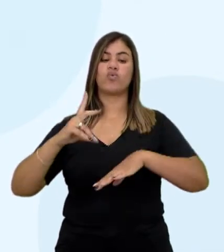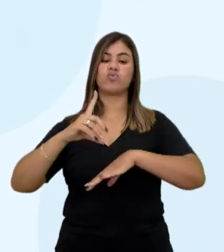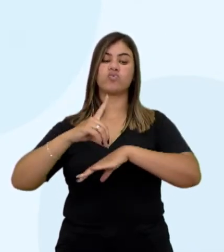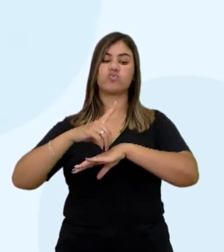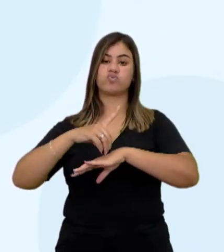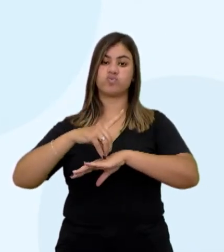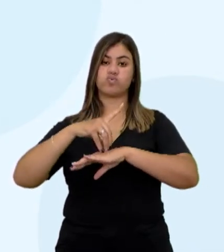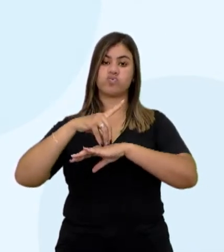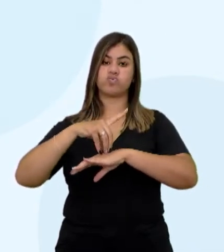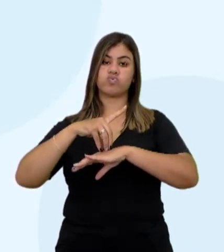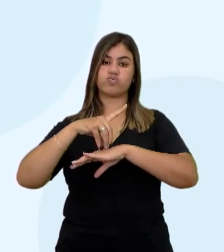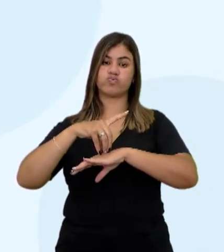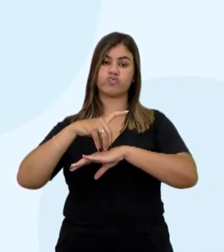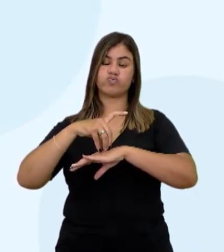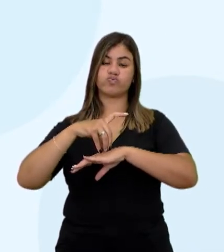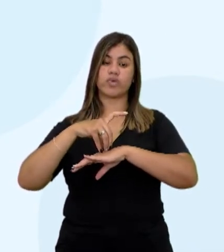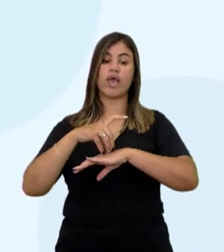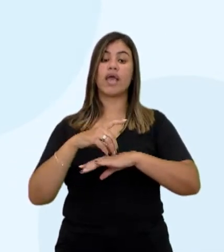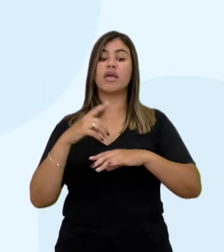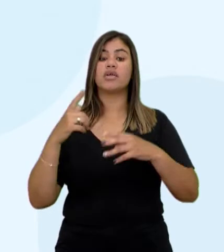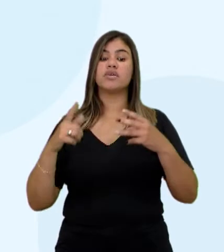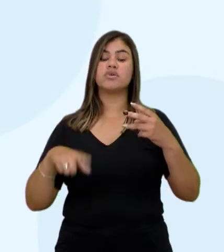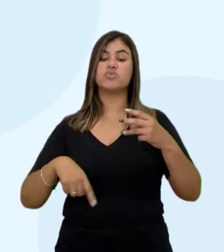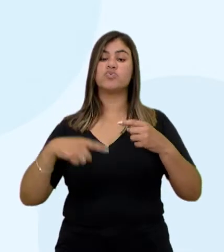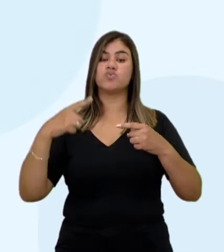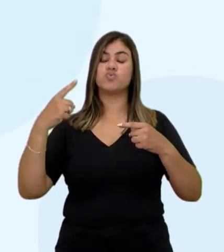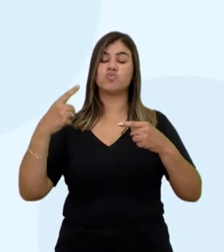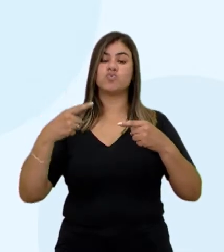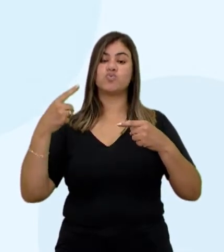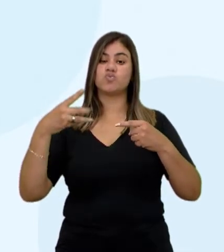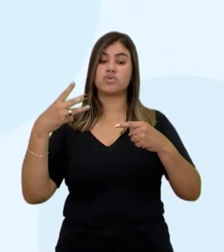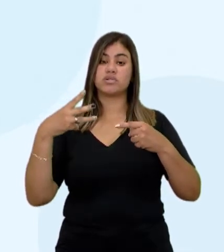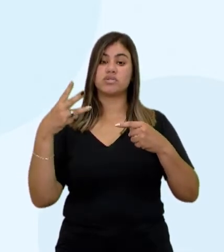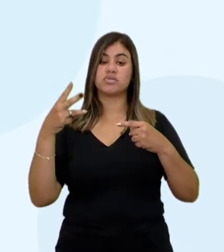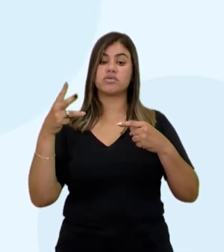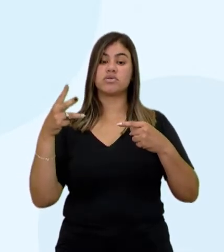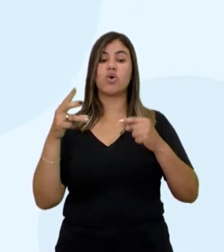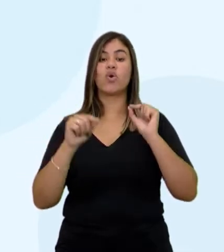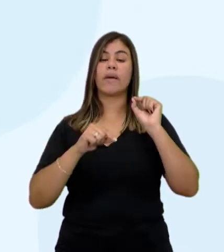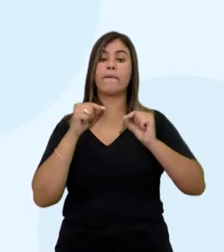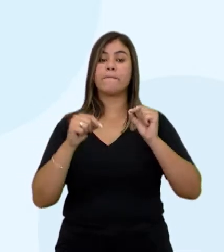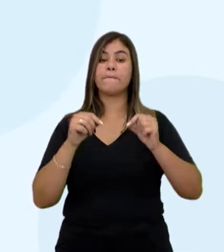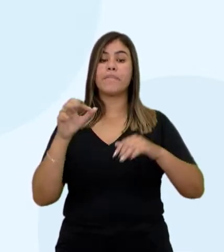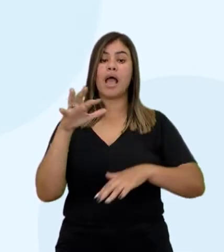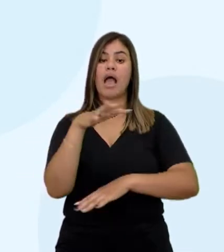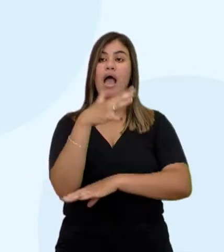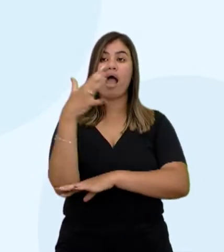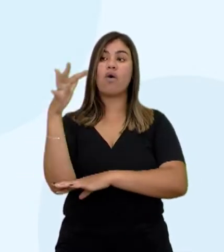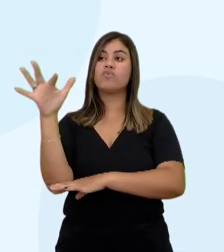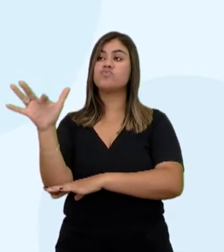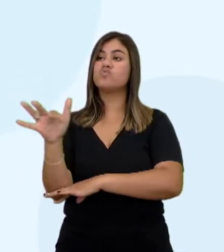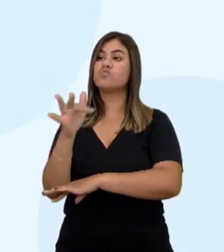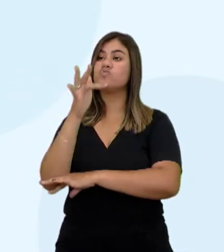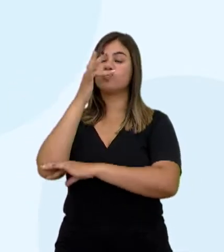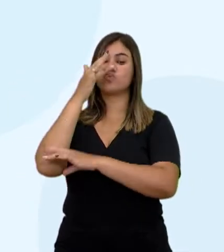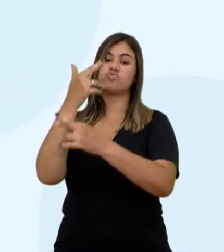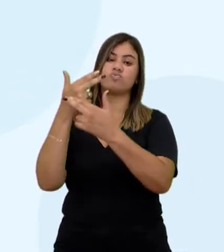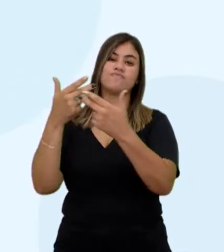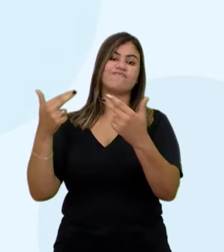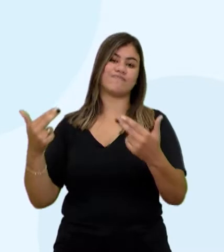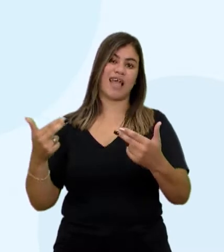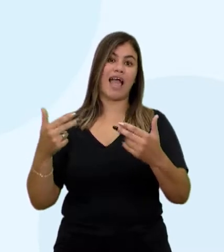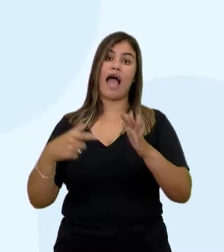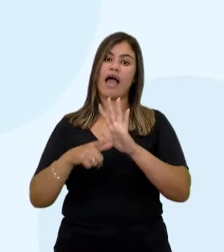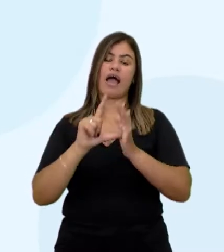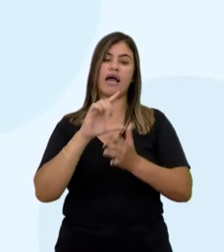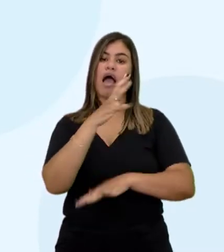primeiras plantas com flores, né? Então um período aí que a gente acaba conhecendo principalmente pelo surgimento dos dinossauros, né, que